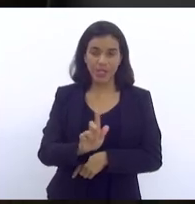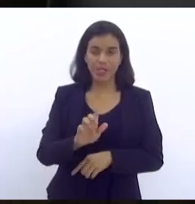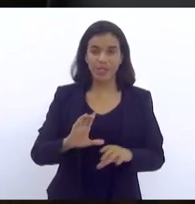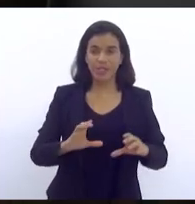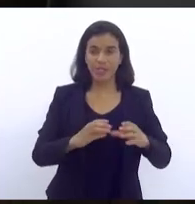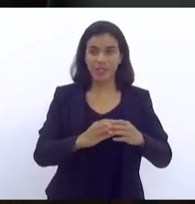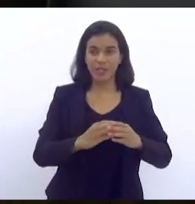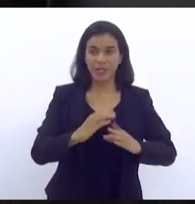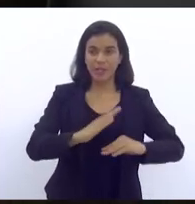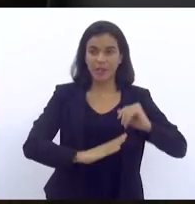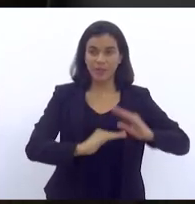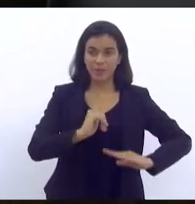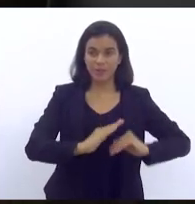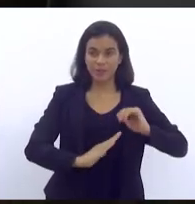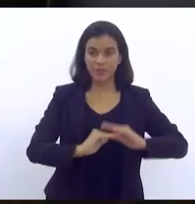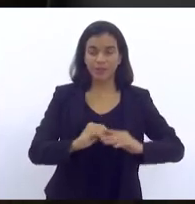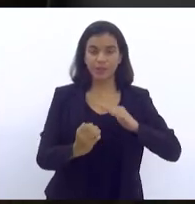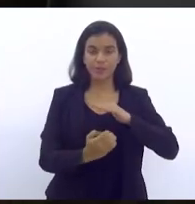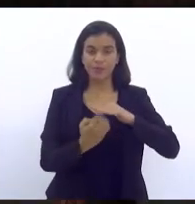saneamento da agenersa